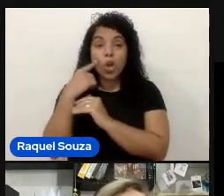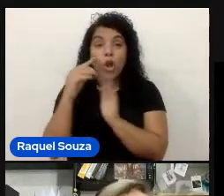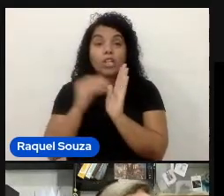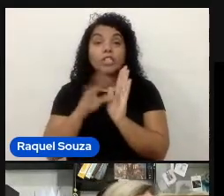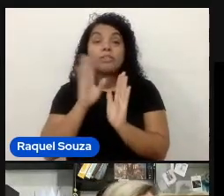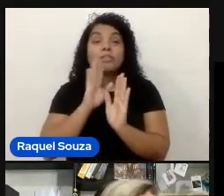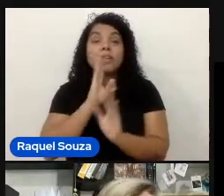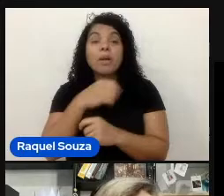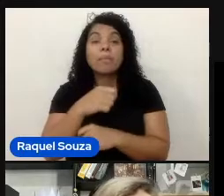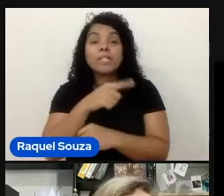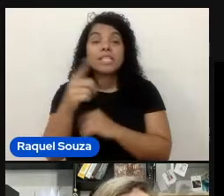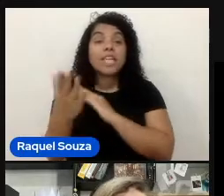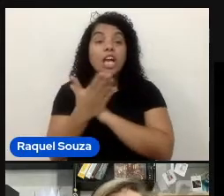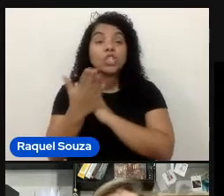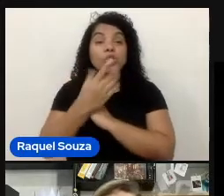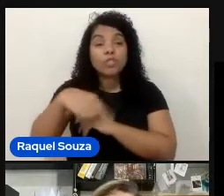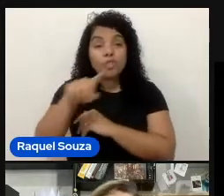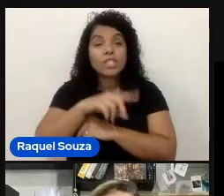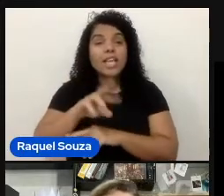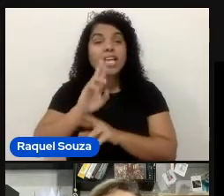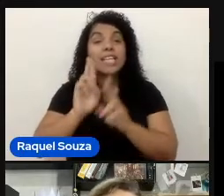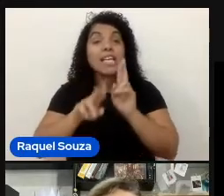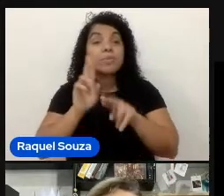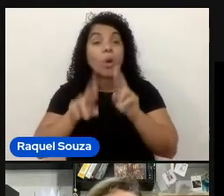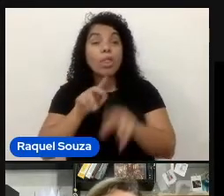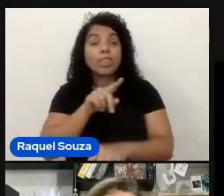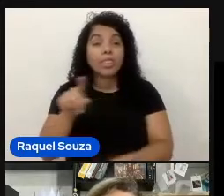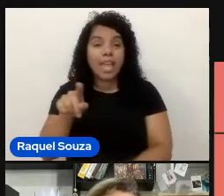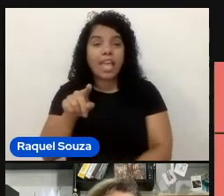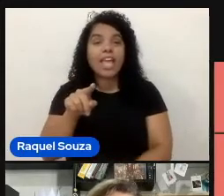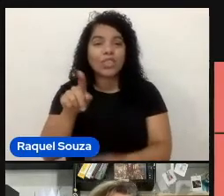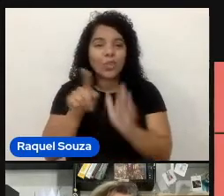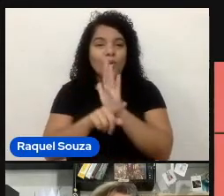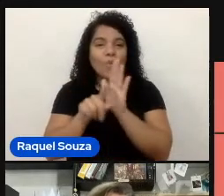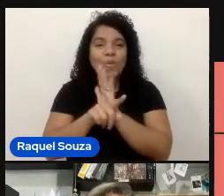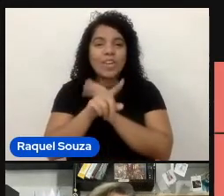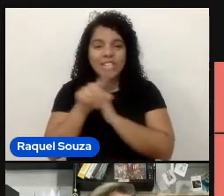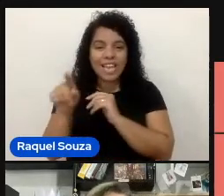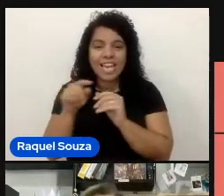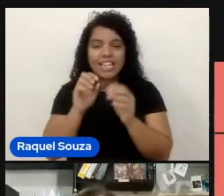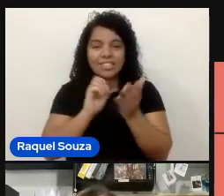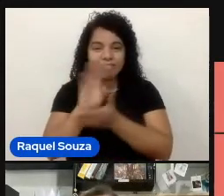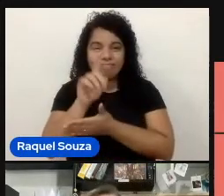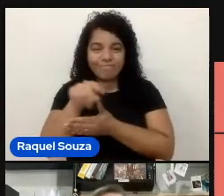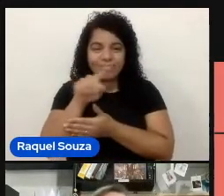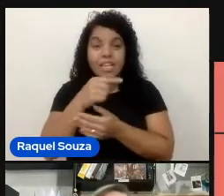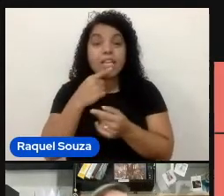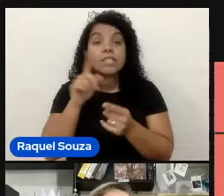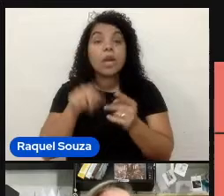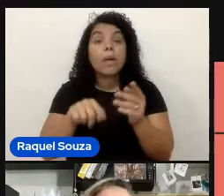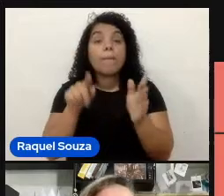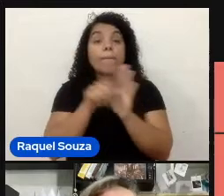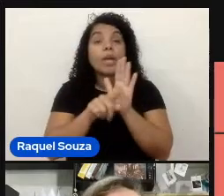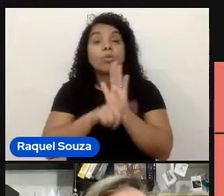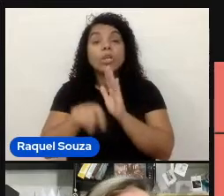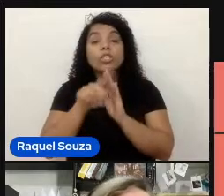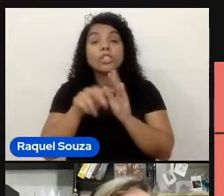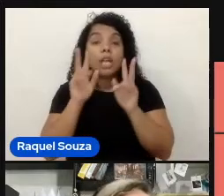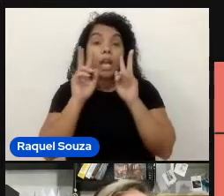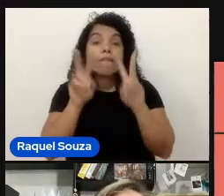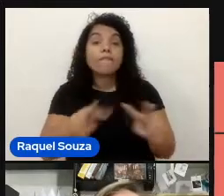preciso da ajuda de vocês respondendo aí a enquete, que são essas perguntinhas aí, a gente quer ter a visão